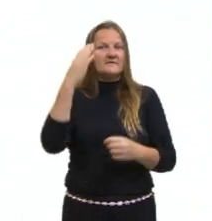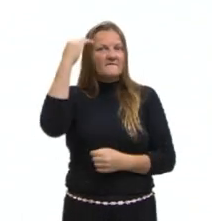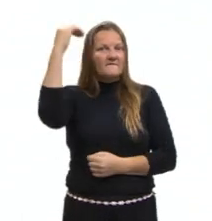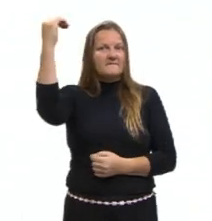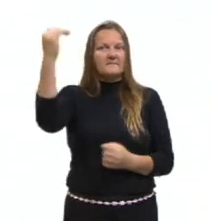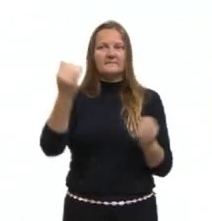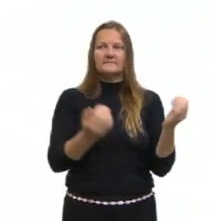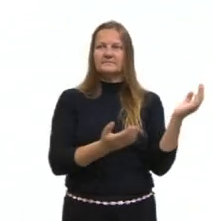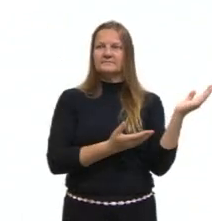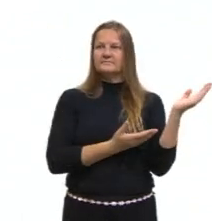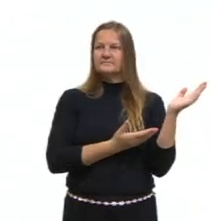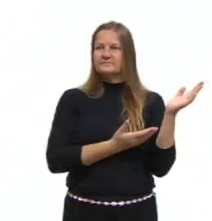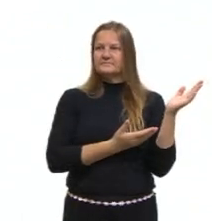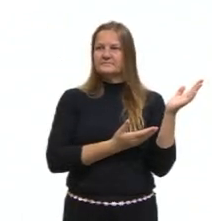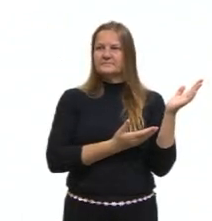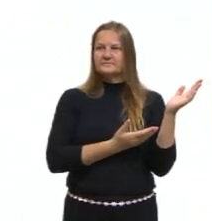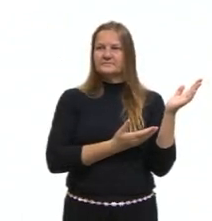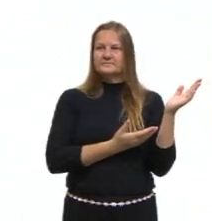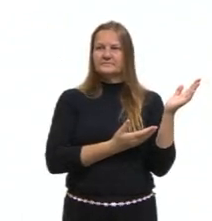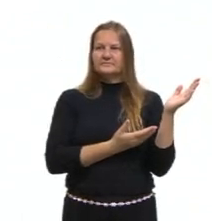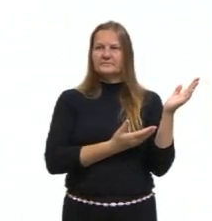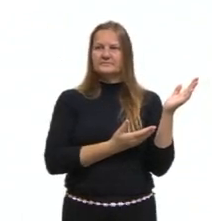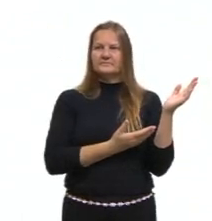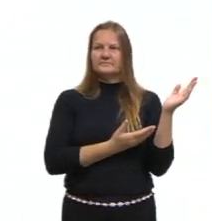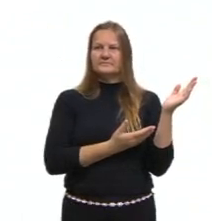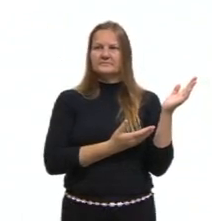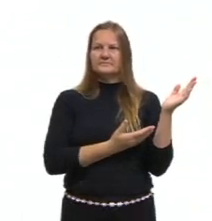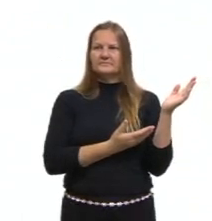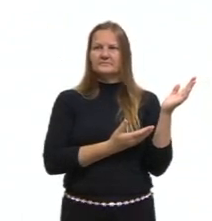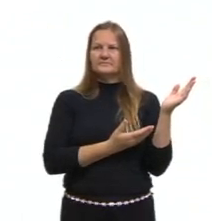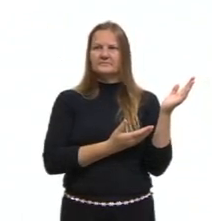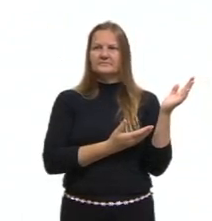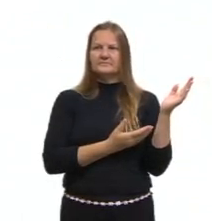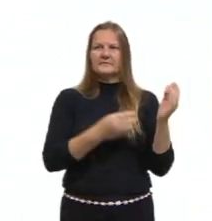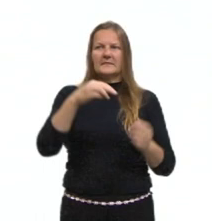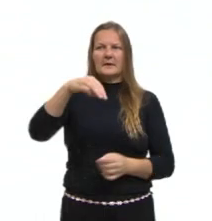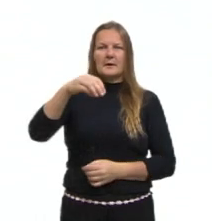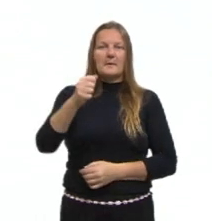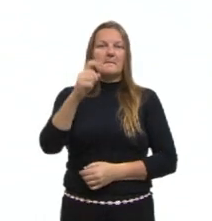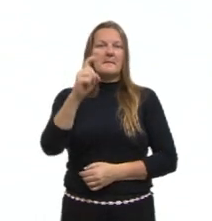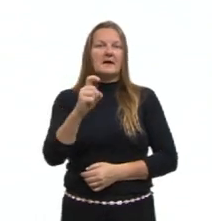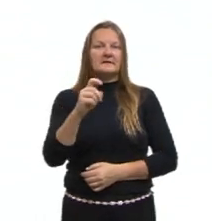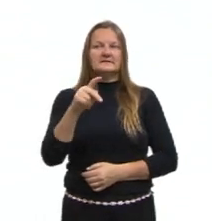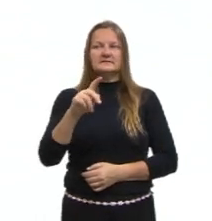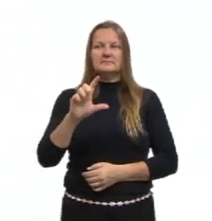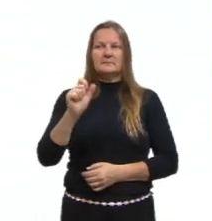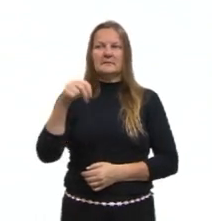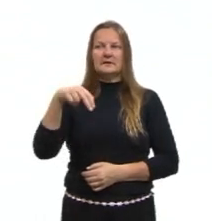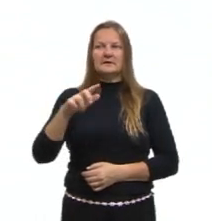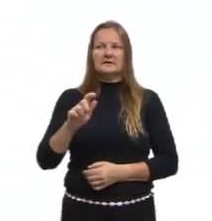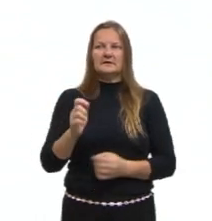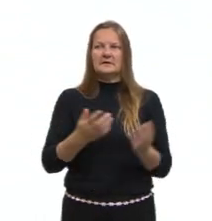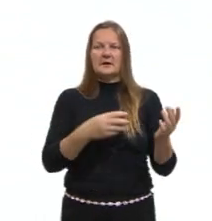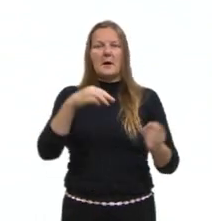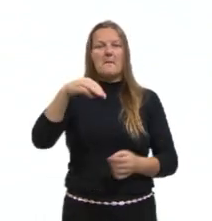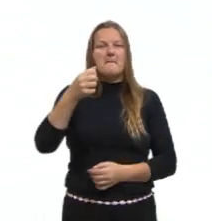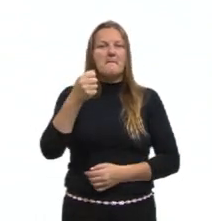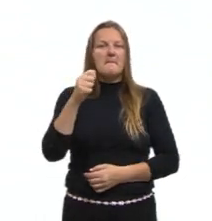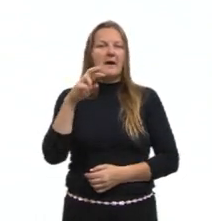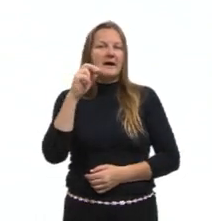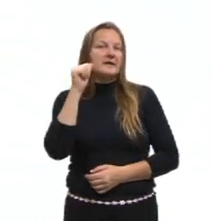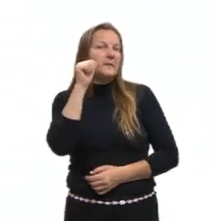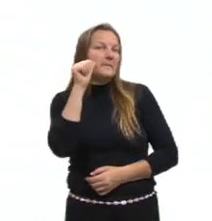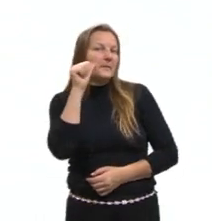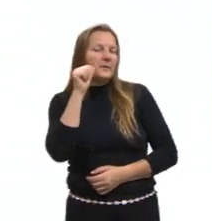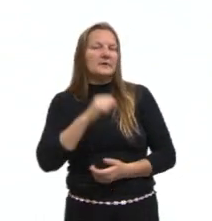né vejam ali o primeiro que eu coloquei o nome né mas para esquerda Max Planck do lado dele tem a manicure né Depois